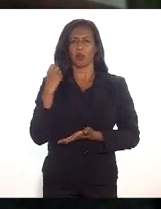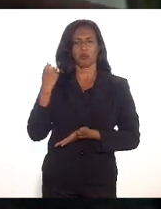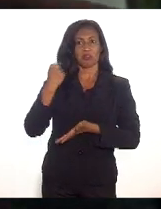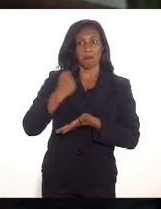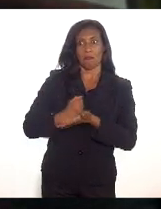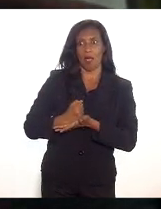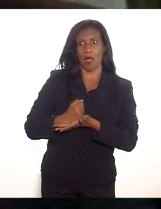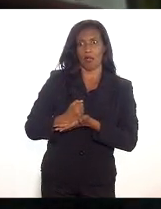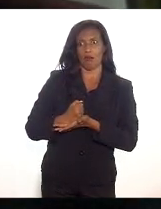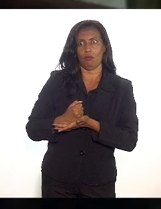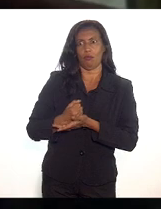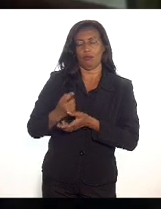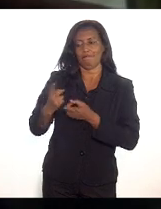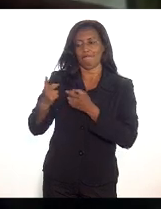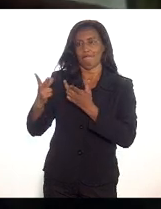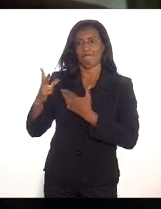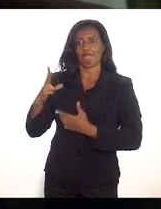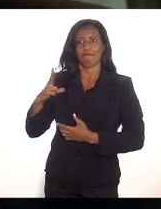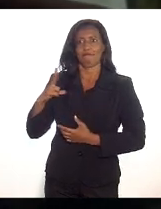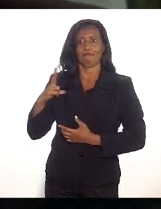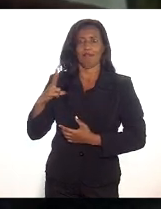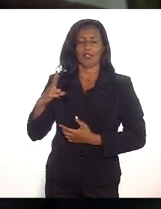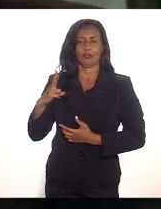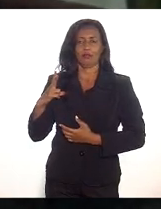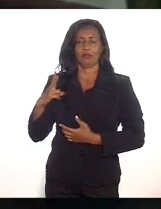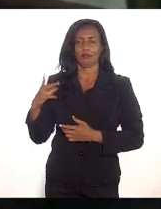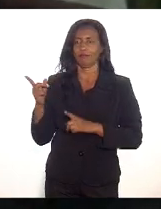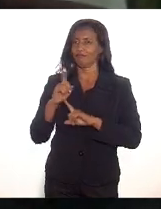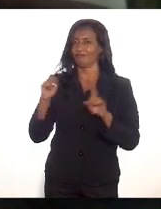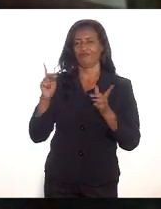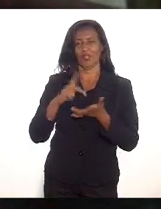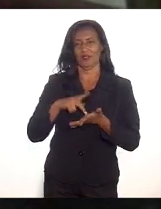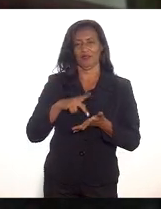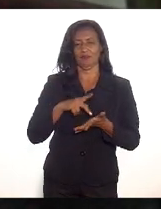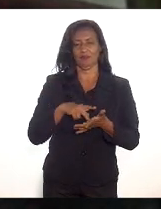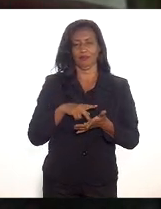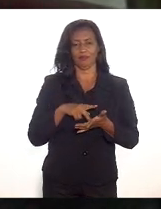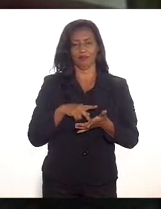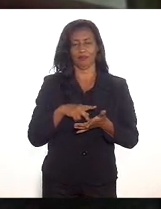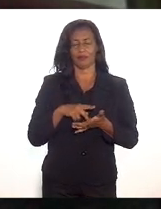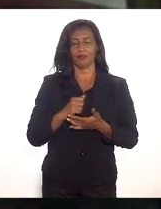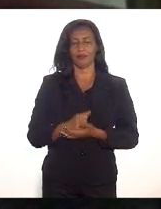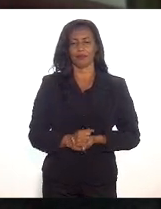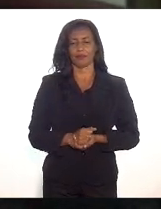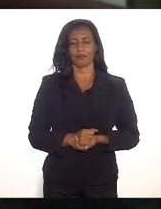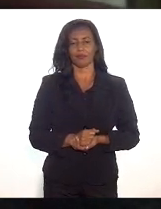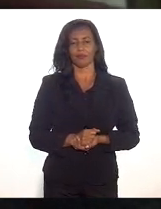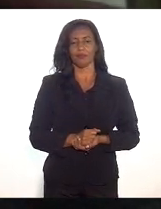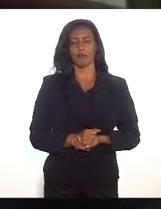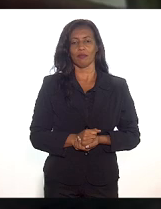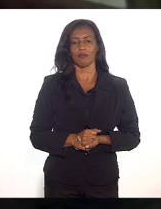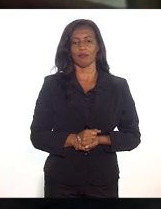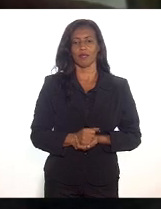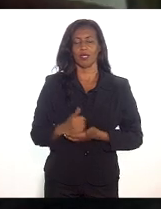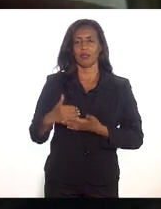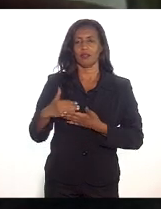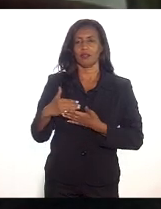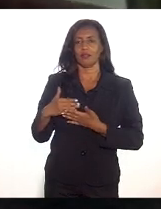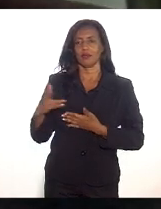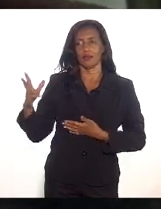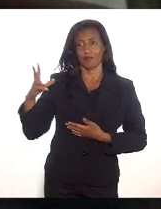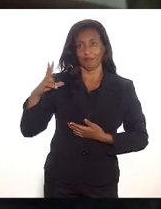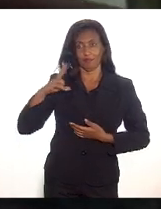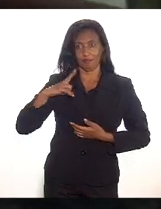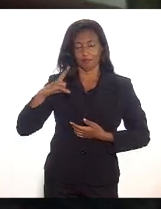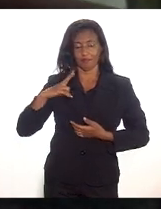iniciativa privada. Que não é verdade, não é bem assim. A iniciativa privada, que